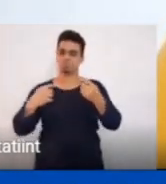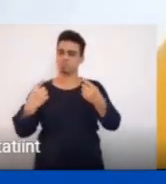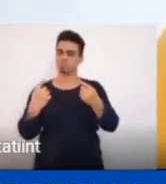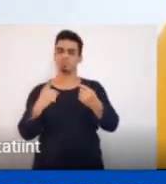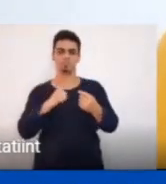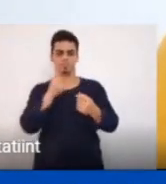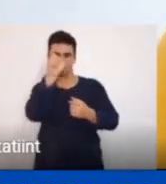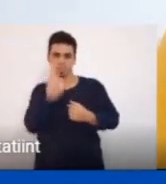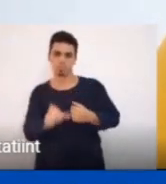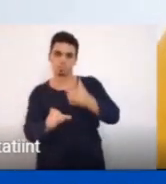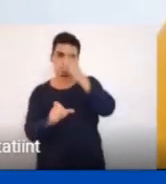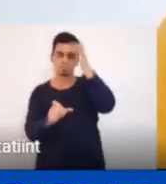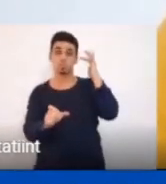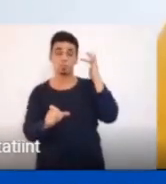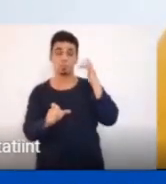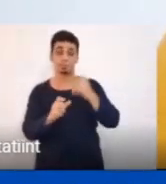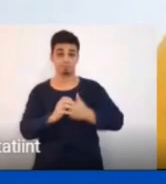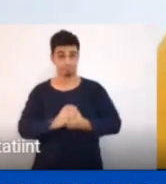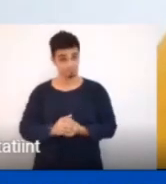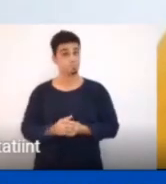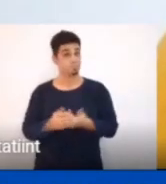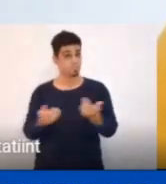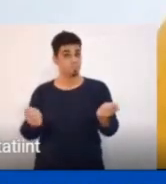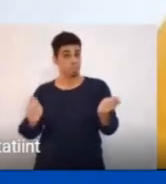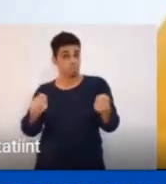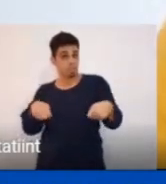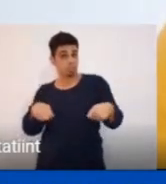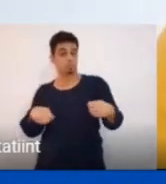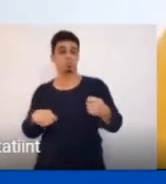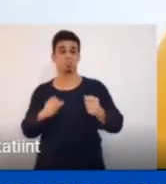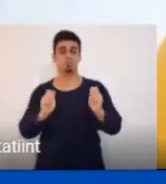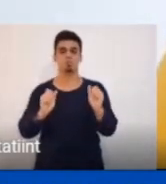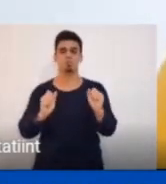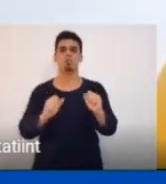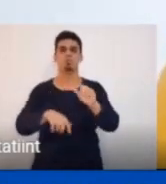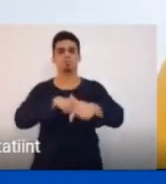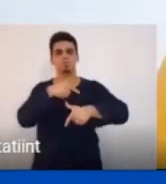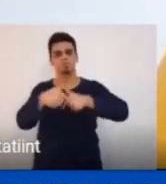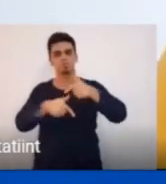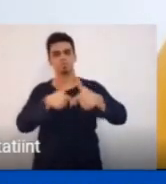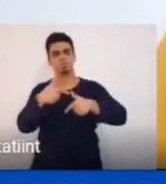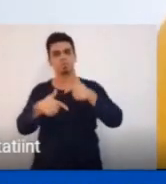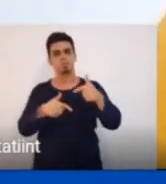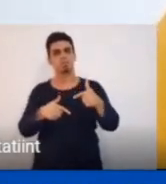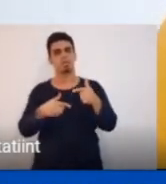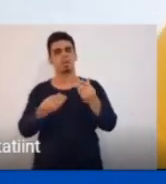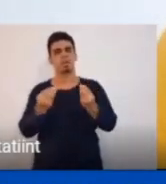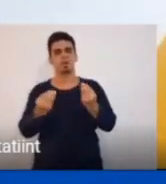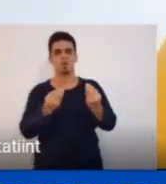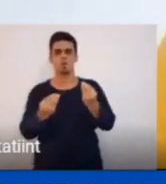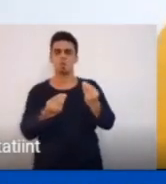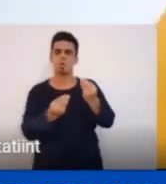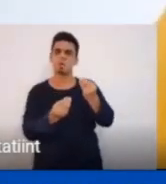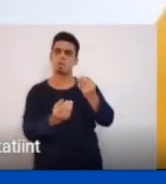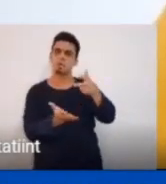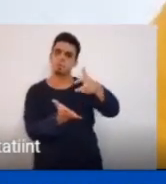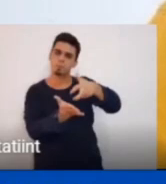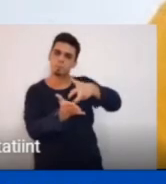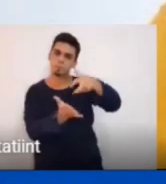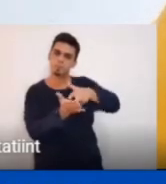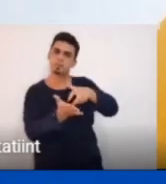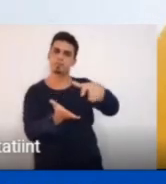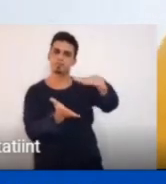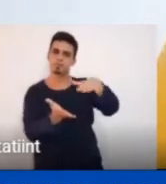é possível se aplicar as extremidades da violência e da pena. Por exemplo, no cenário